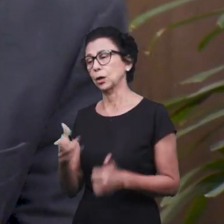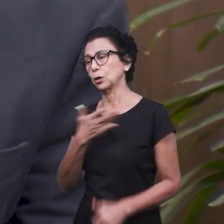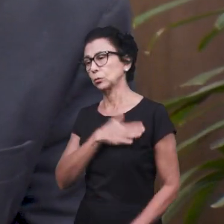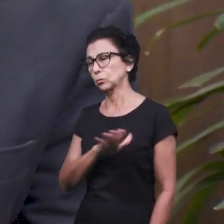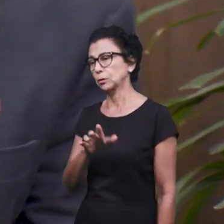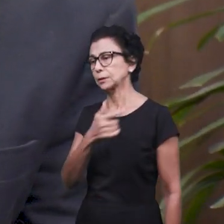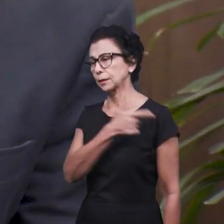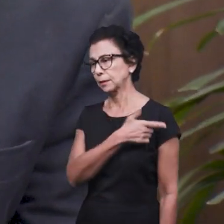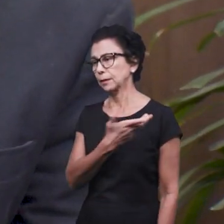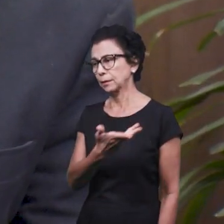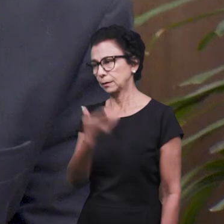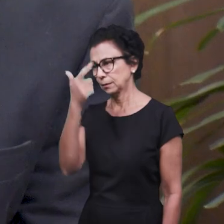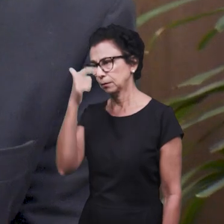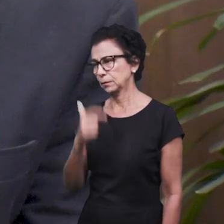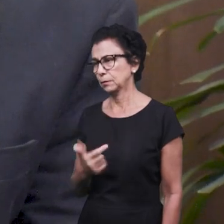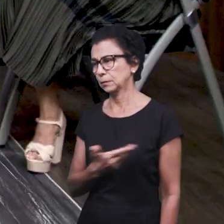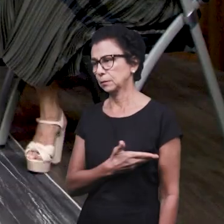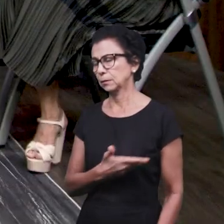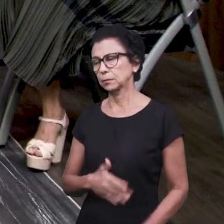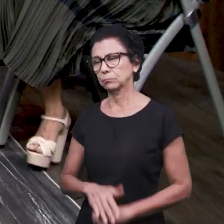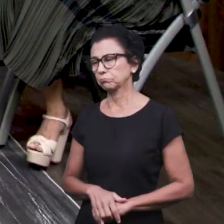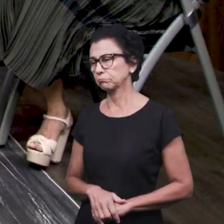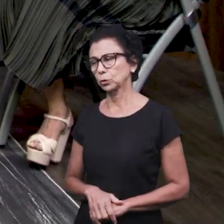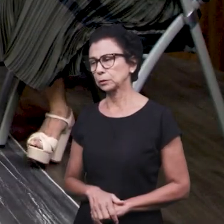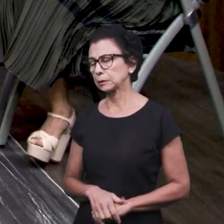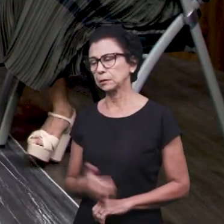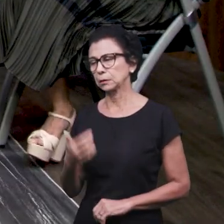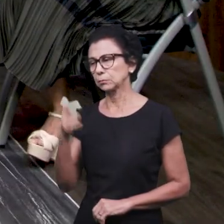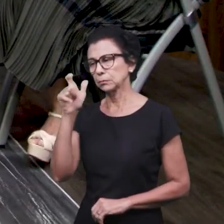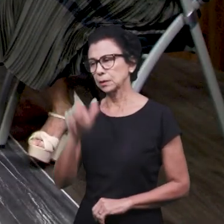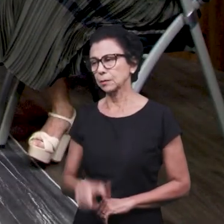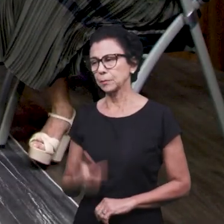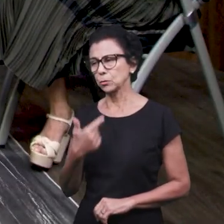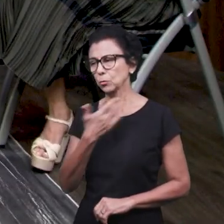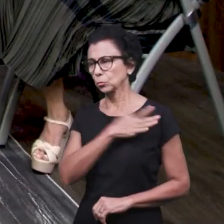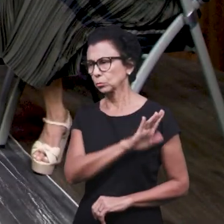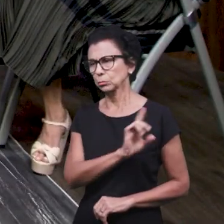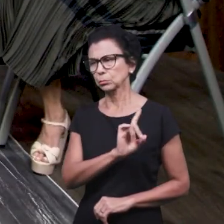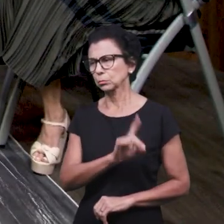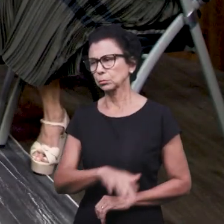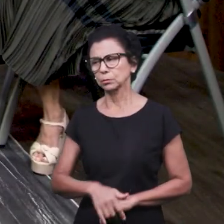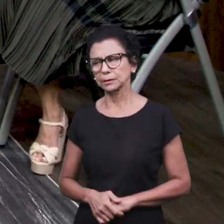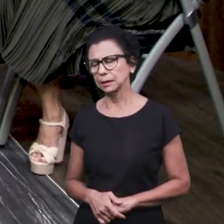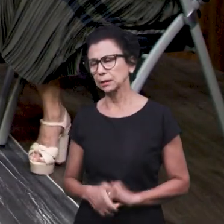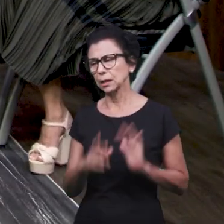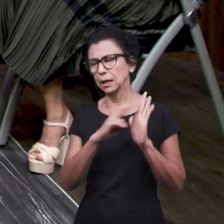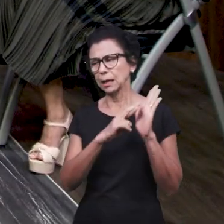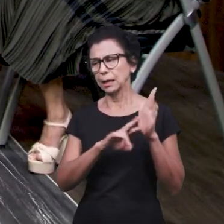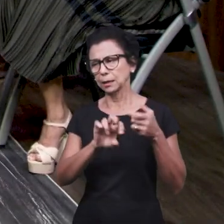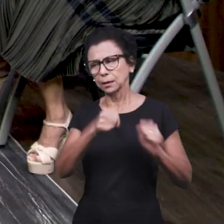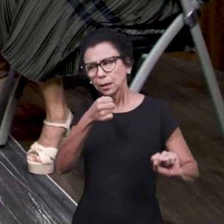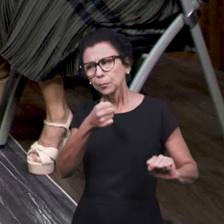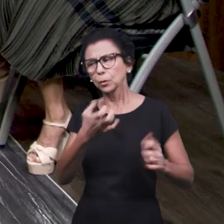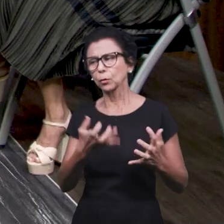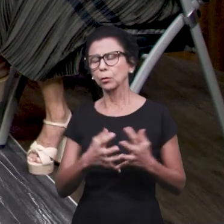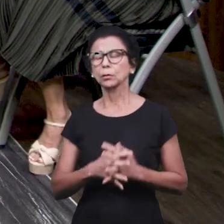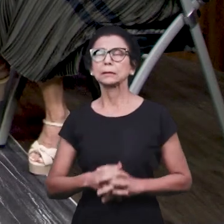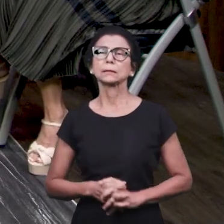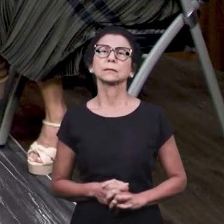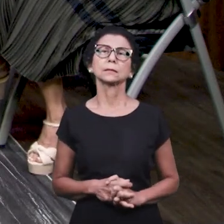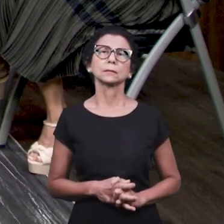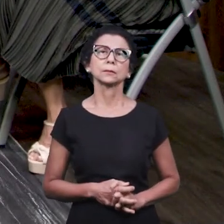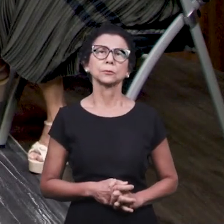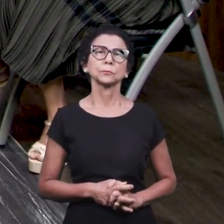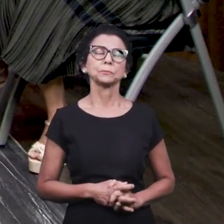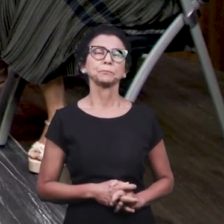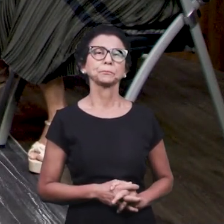tem aquilo... Qualquer coisa. Tem um apoio para além das famílias, e ela né? tem que participar também das reuniões também. Que ela fez isso lá